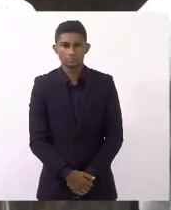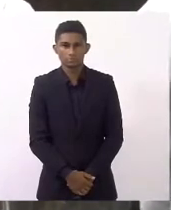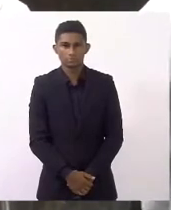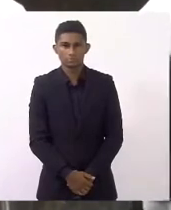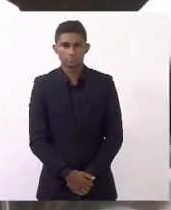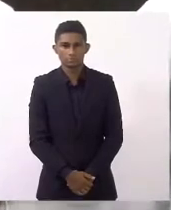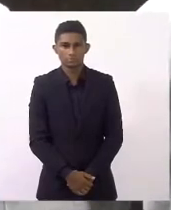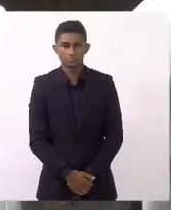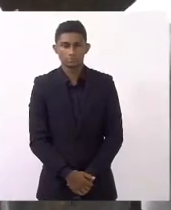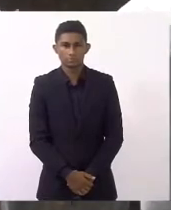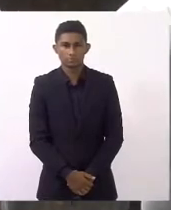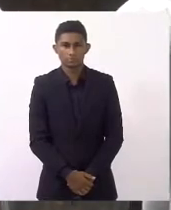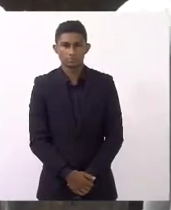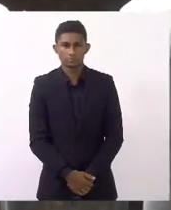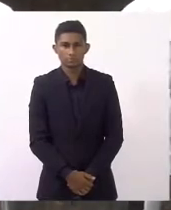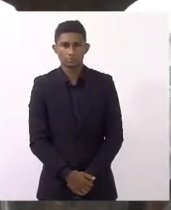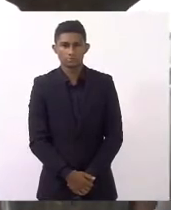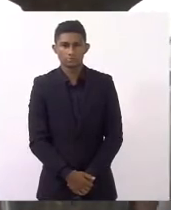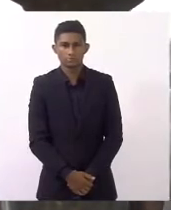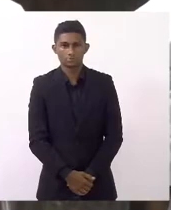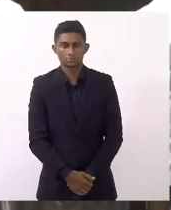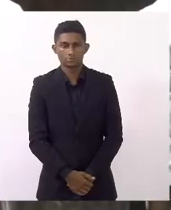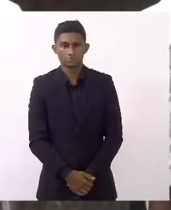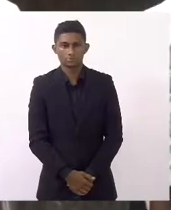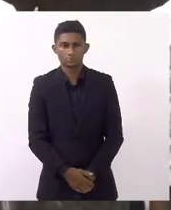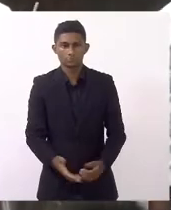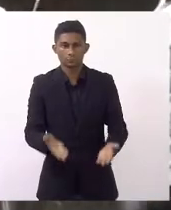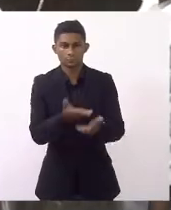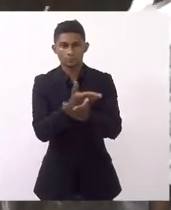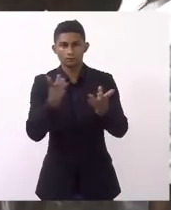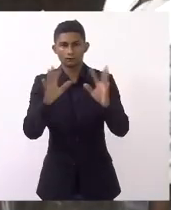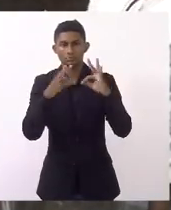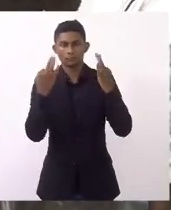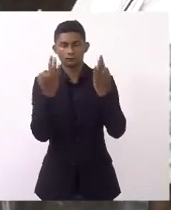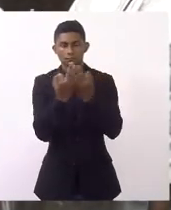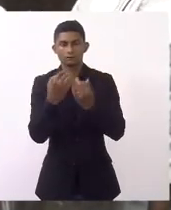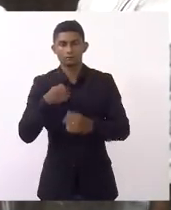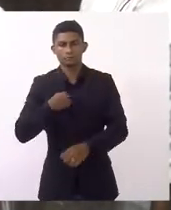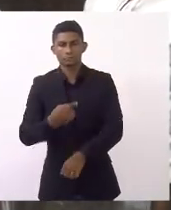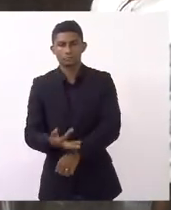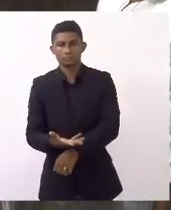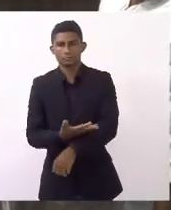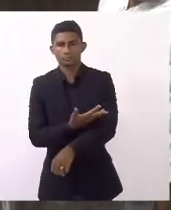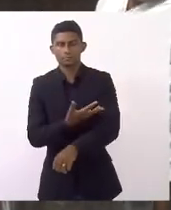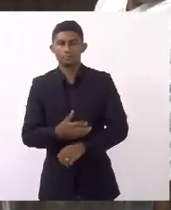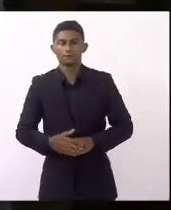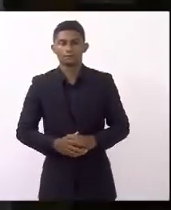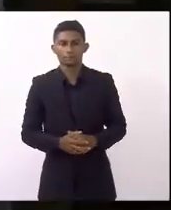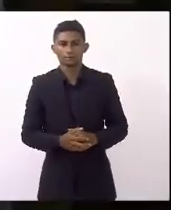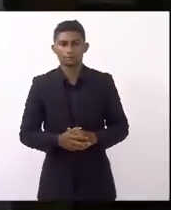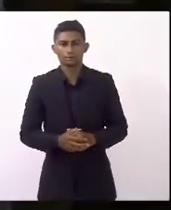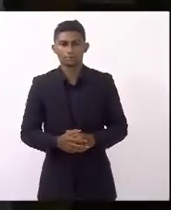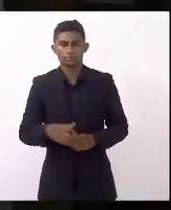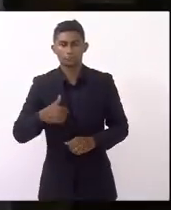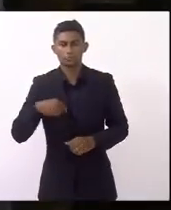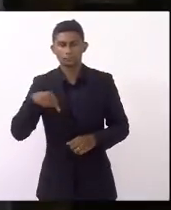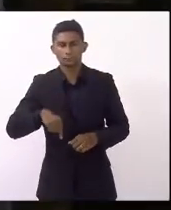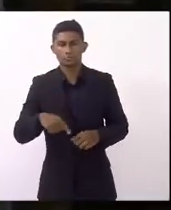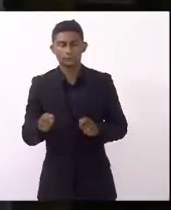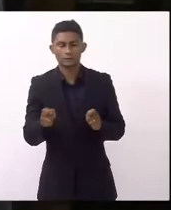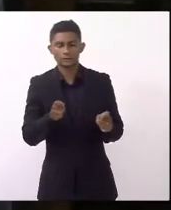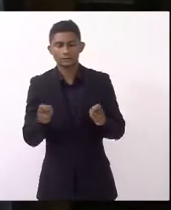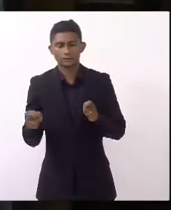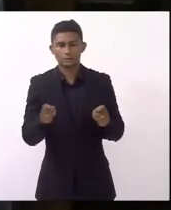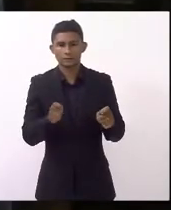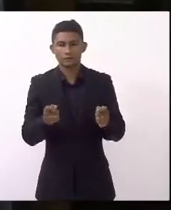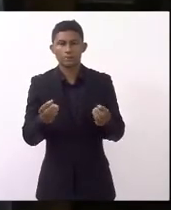E aí Oi família estou tão emocionada que tô me controlando para